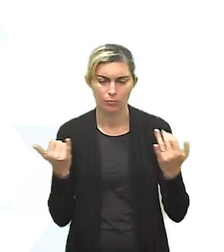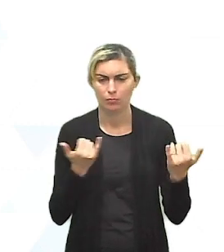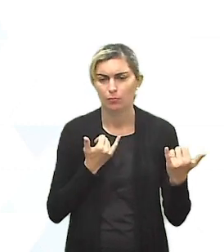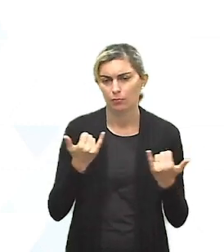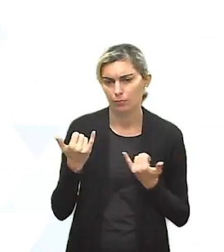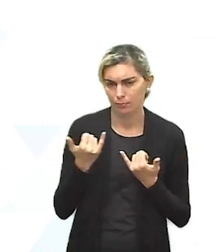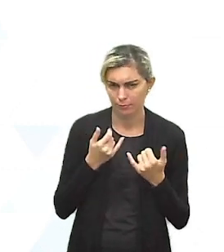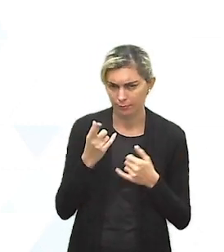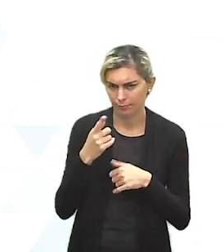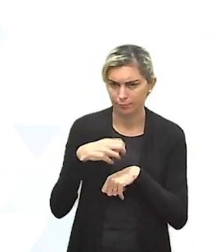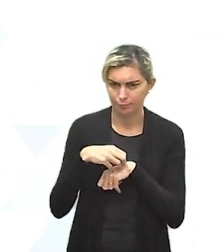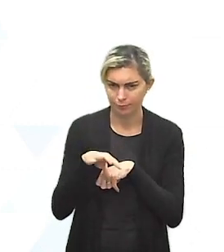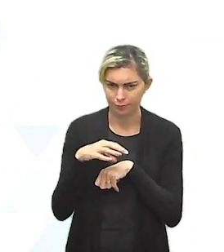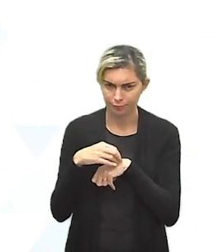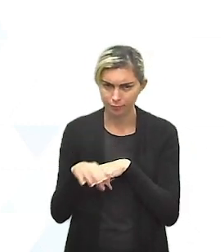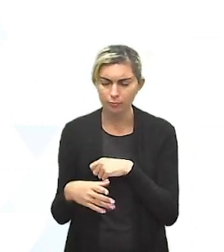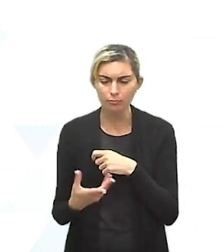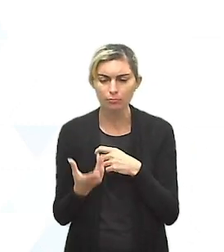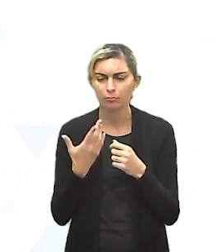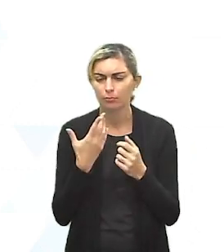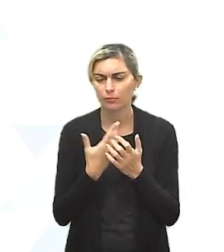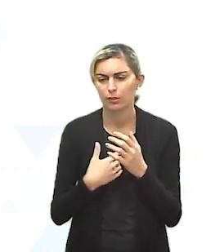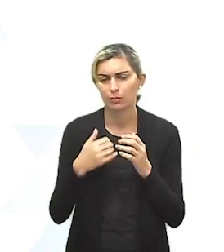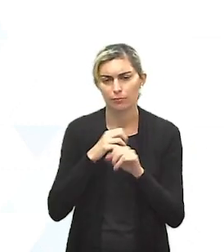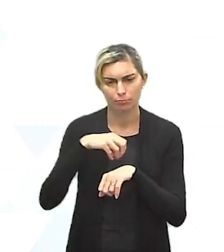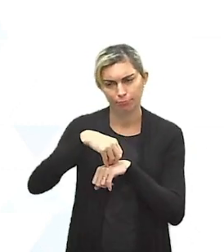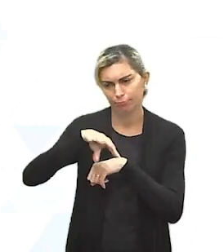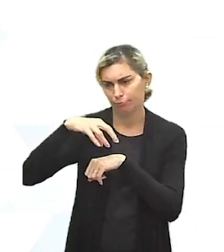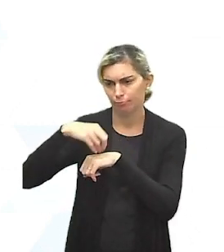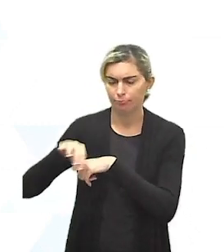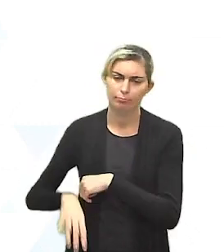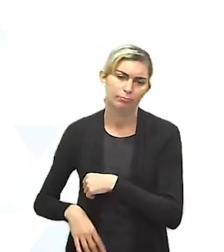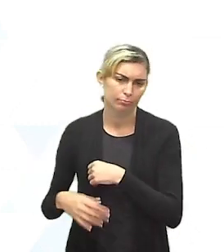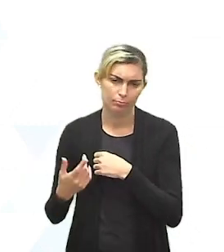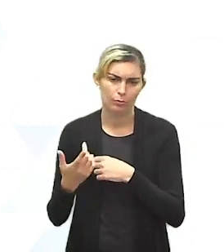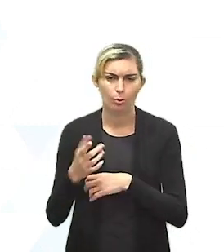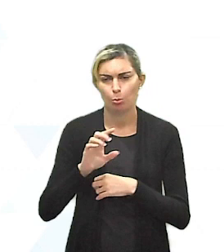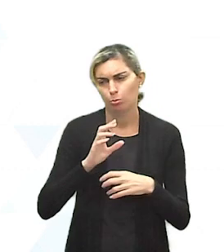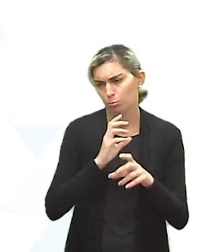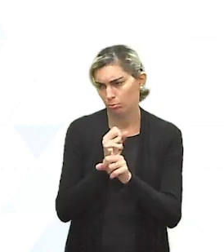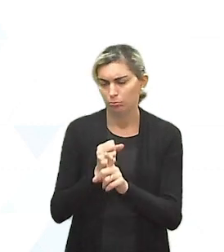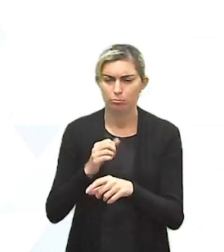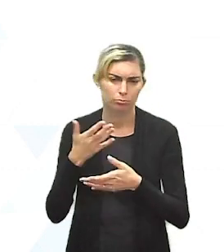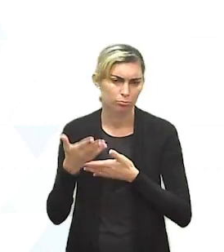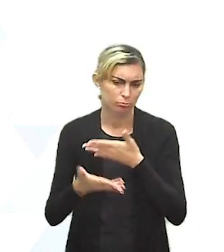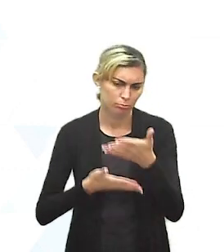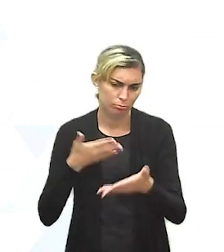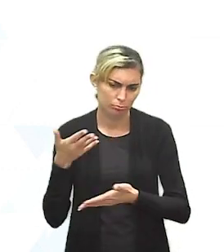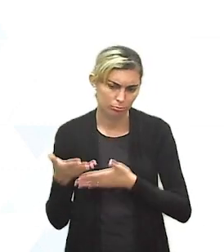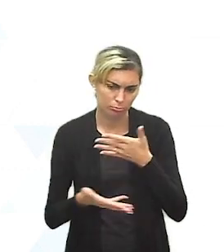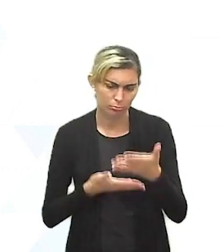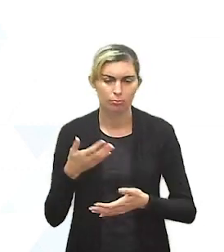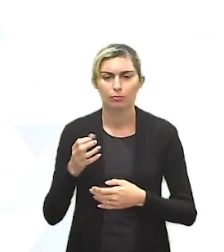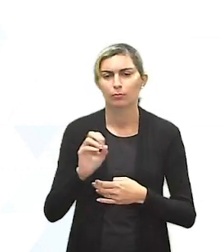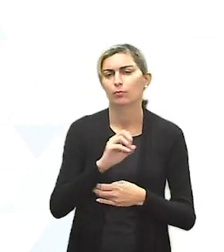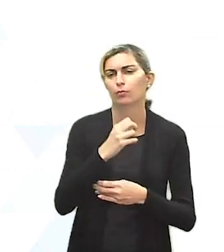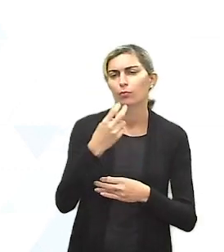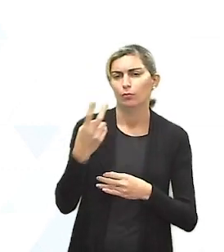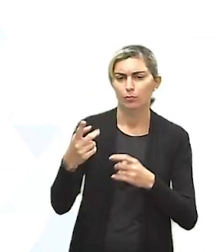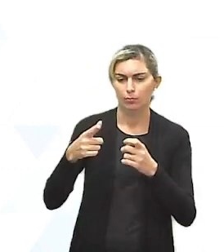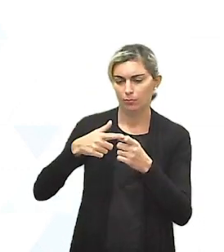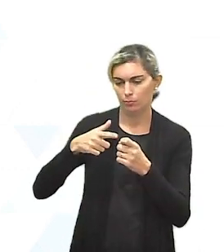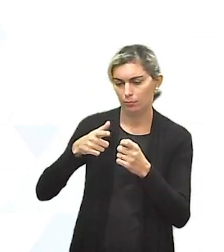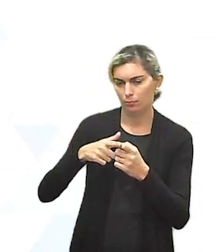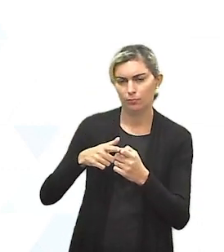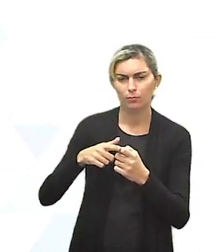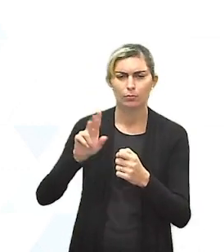você trouxe do laboratório e te fornecer um diagnóstico, um tratamento. Ou seja, o médico está